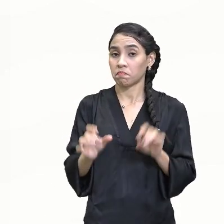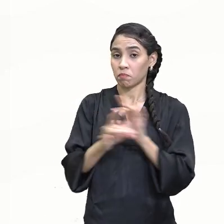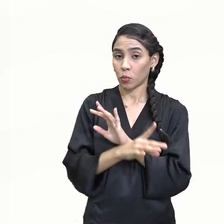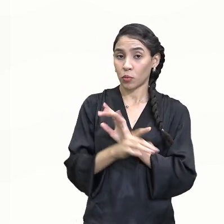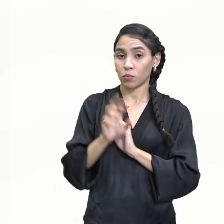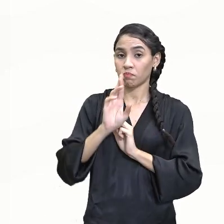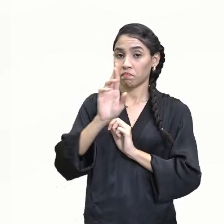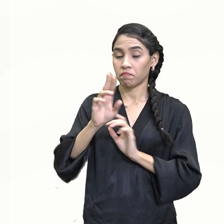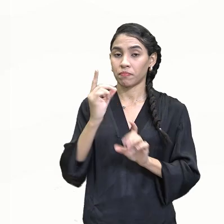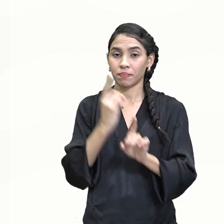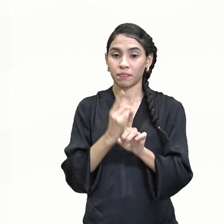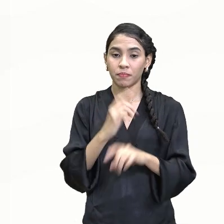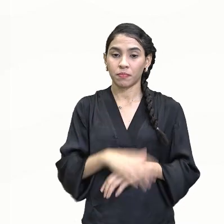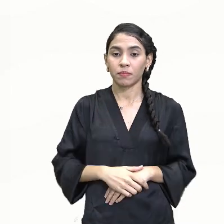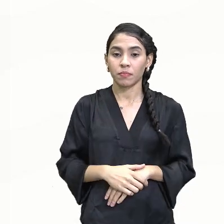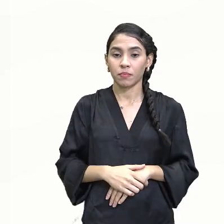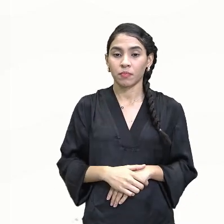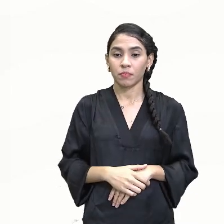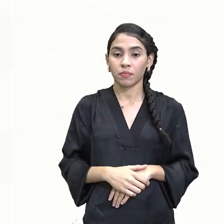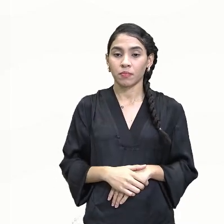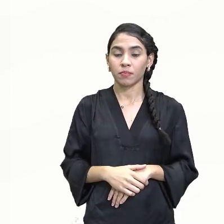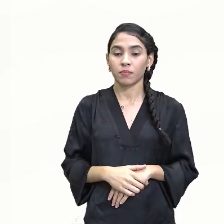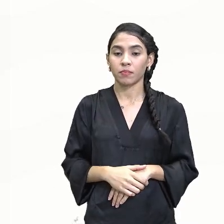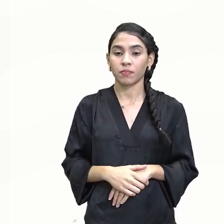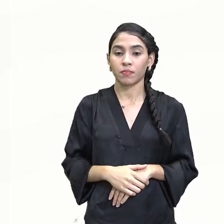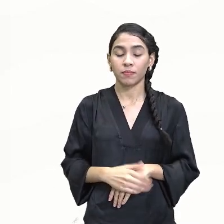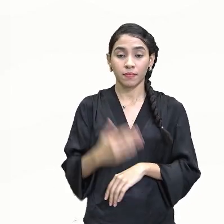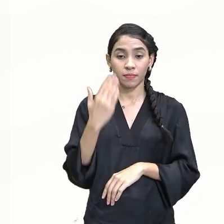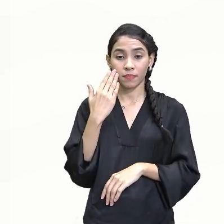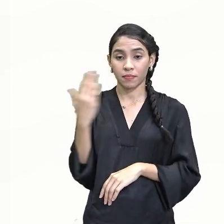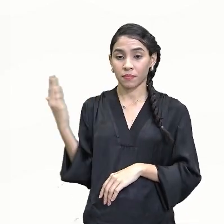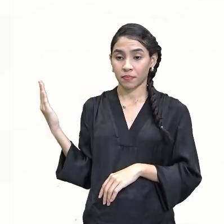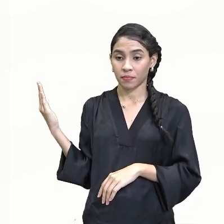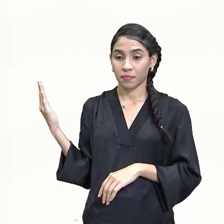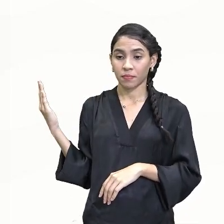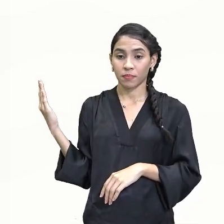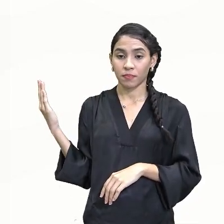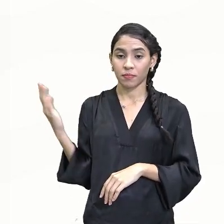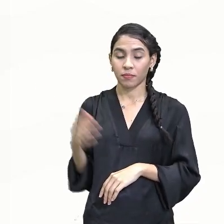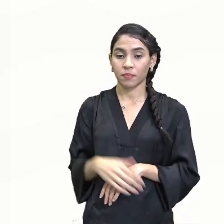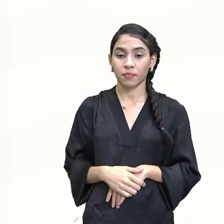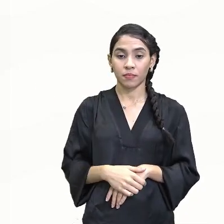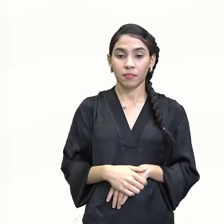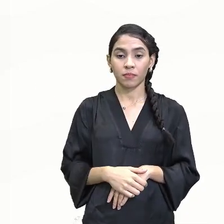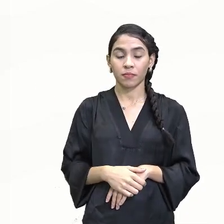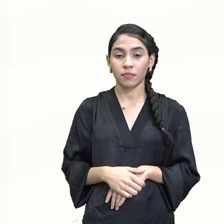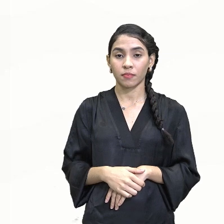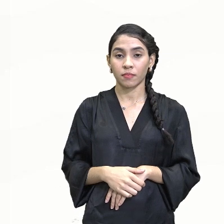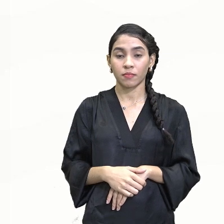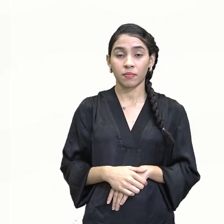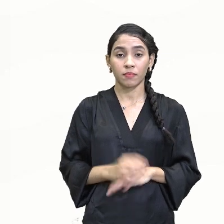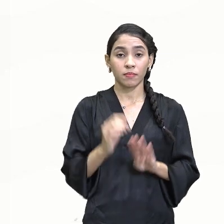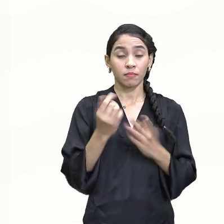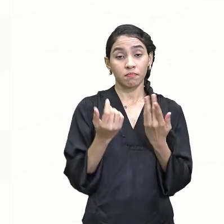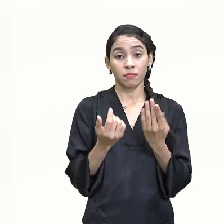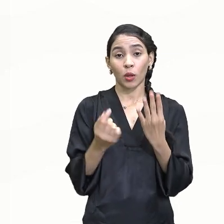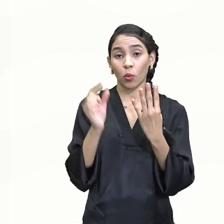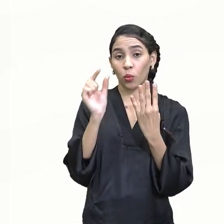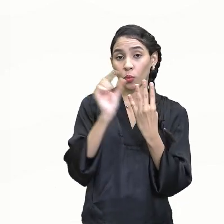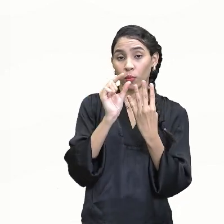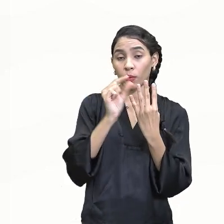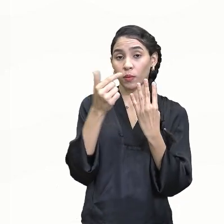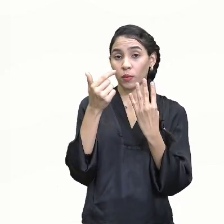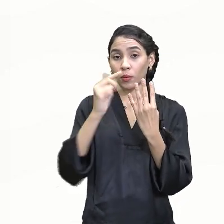a resposta. Então, vamos apagar aqui e colocar esse resultado. 4 ao quadrado é igual a 16, ou seja,